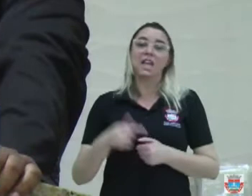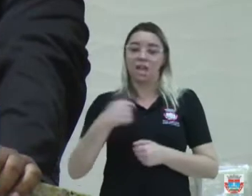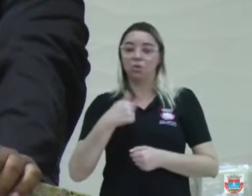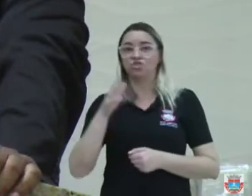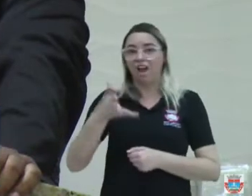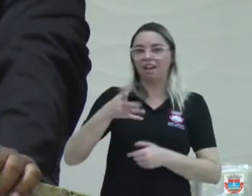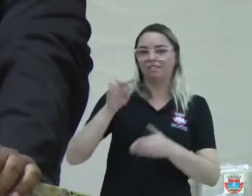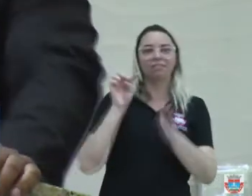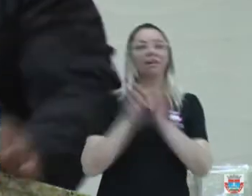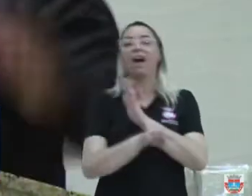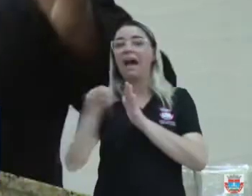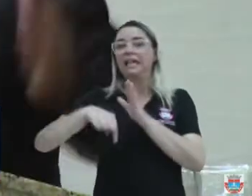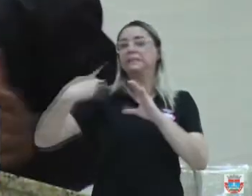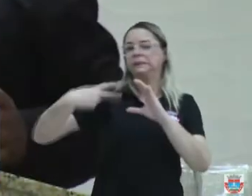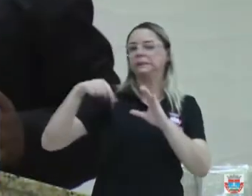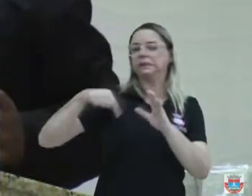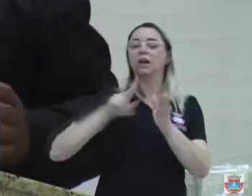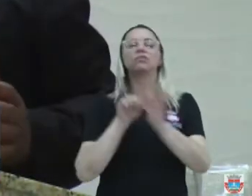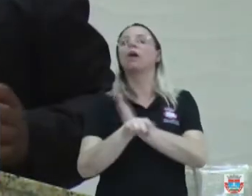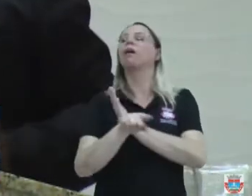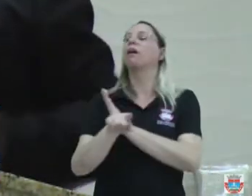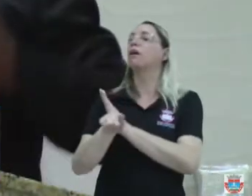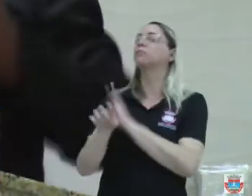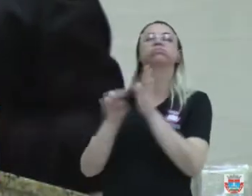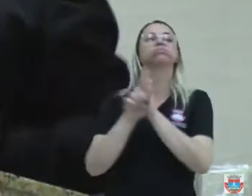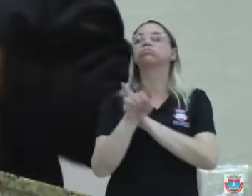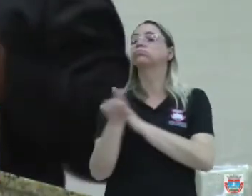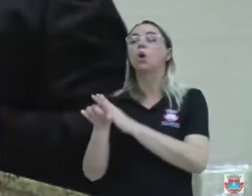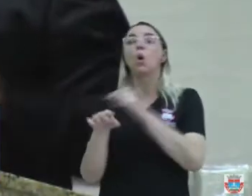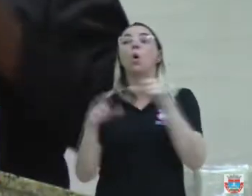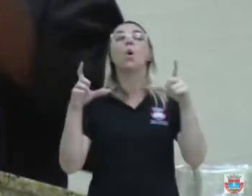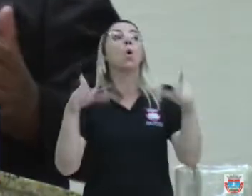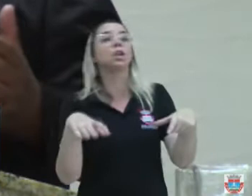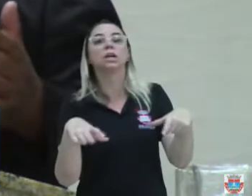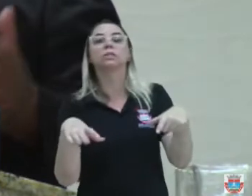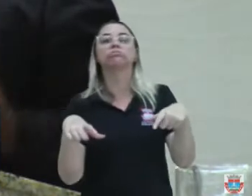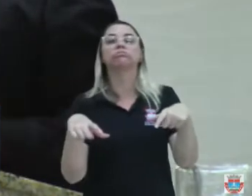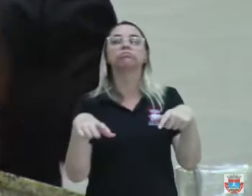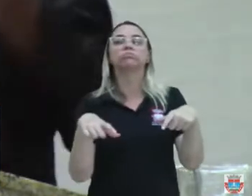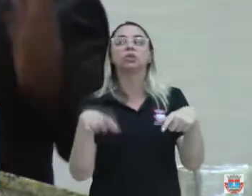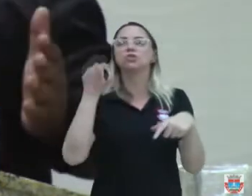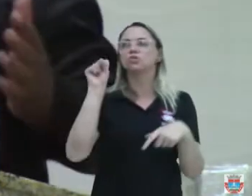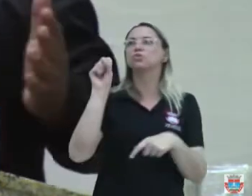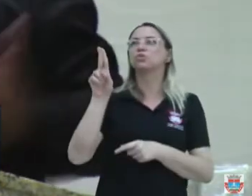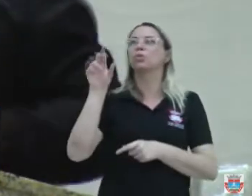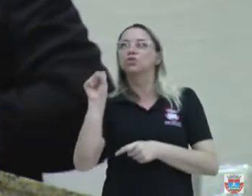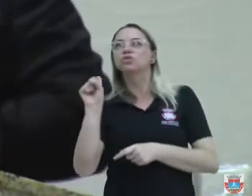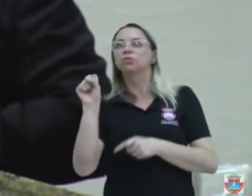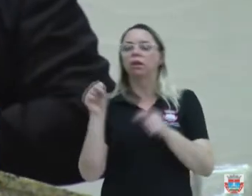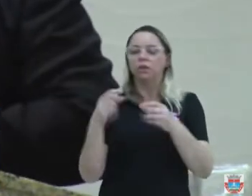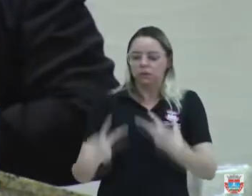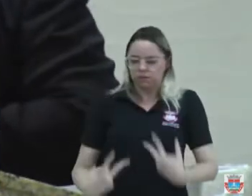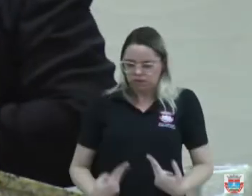casa, aonde é que estão fazendo as cirurgias pelo SUS para o pessoal de São Bento do